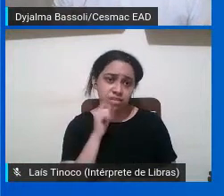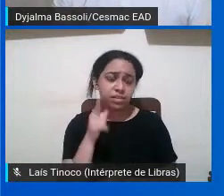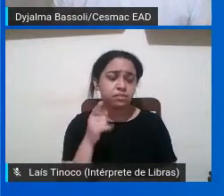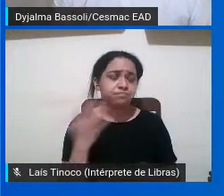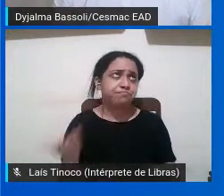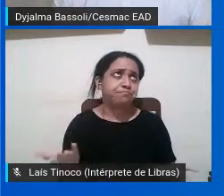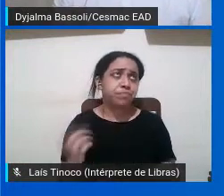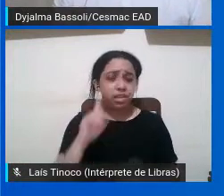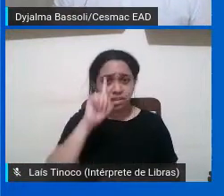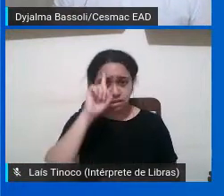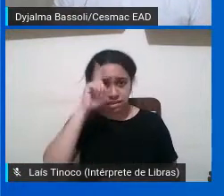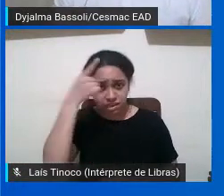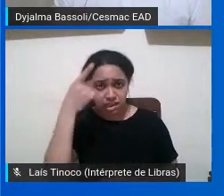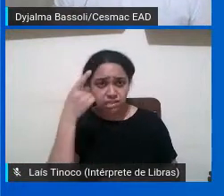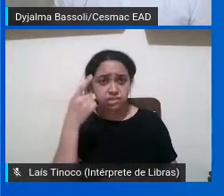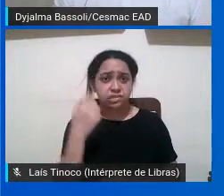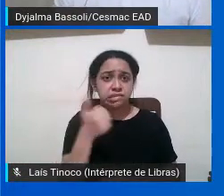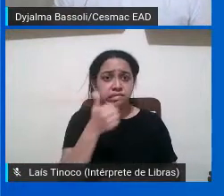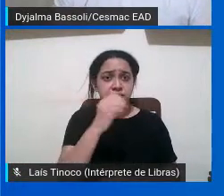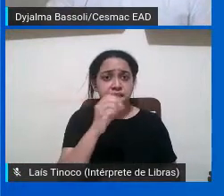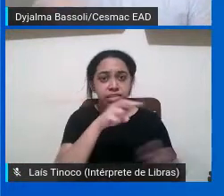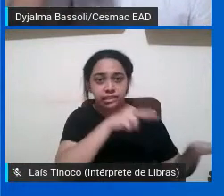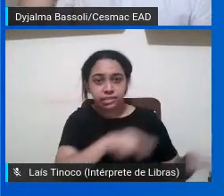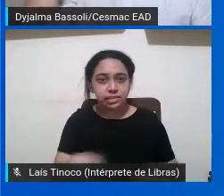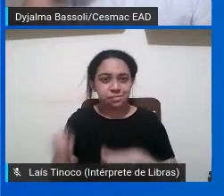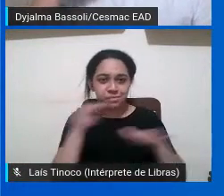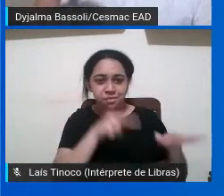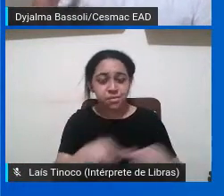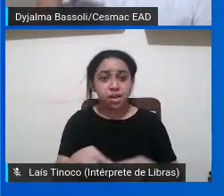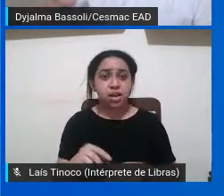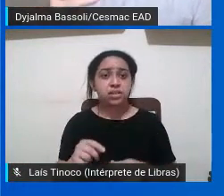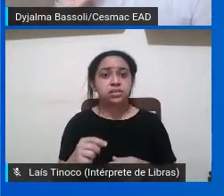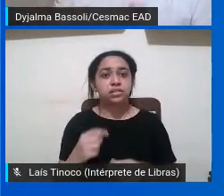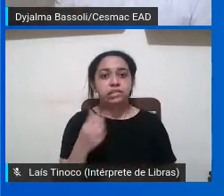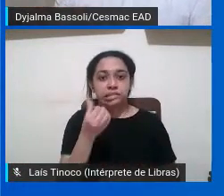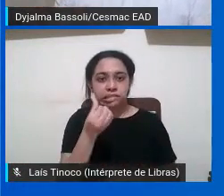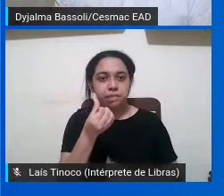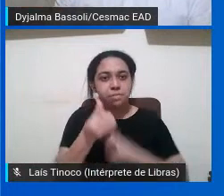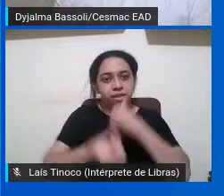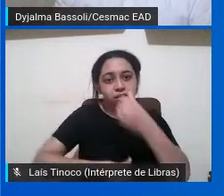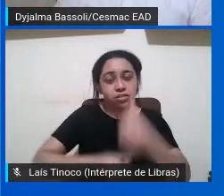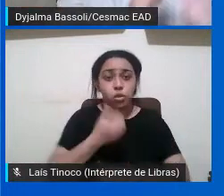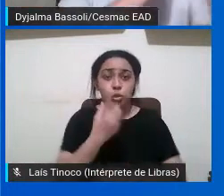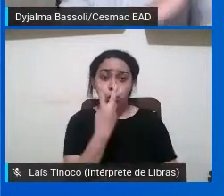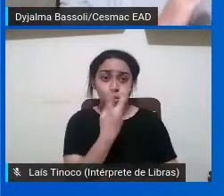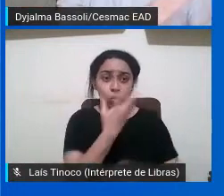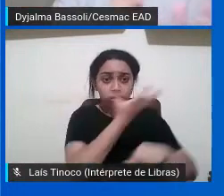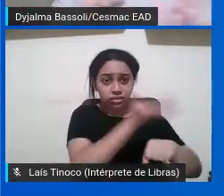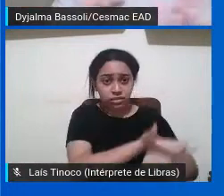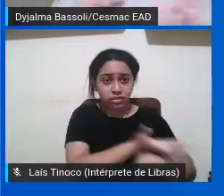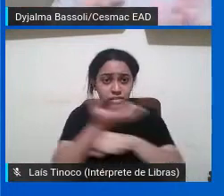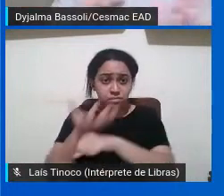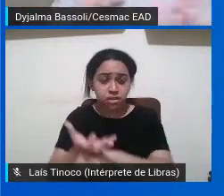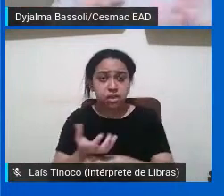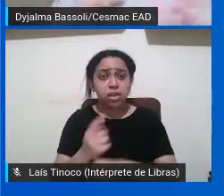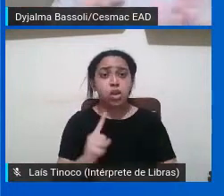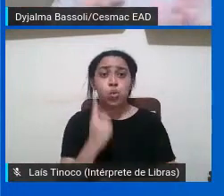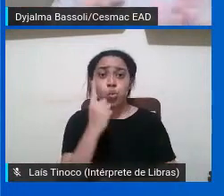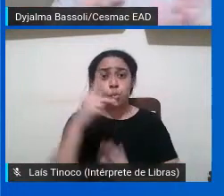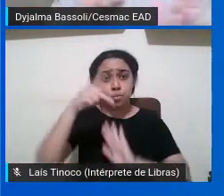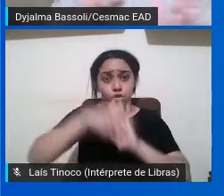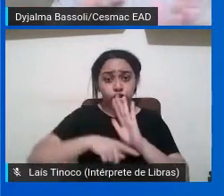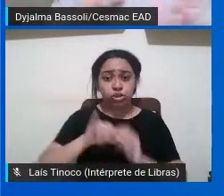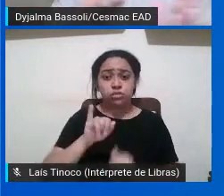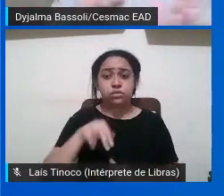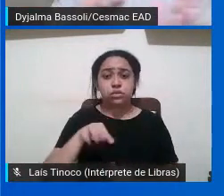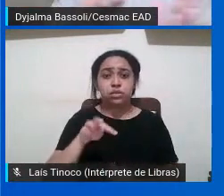semanas 10 semanas em dois blocos do semestre onde ele tem duas disciplinas de um projeto integrador Isso é regra ou seja